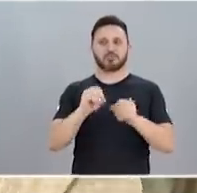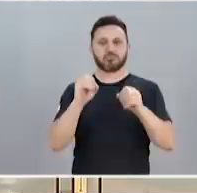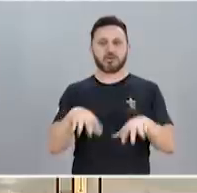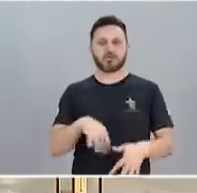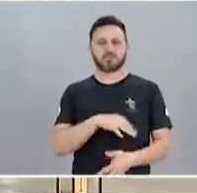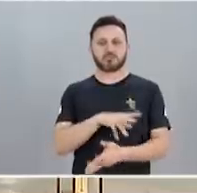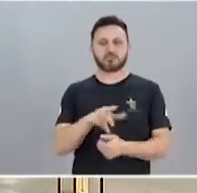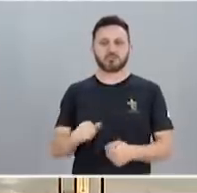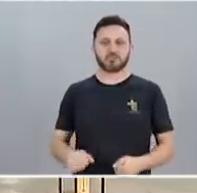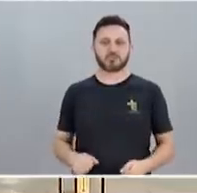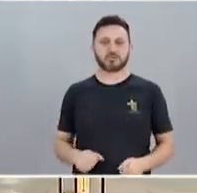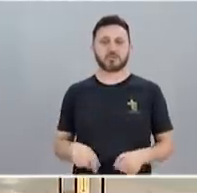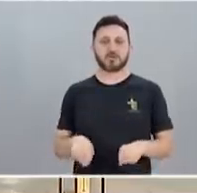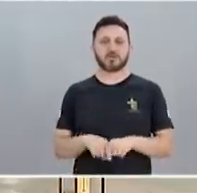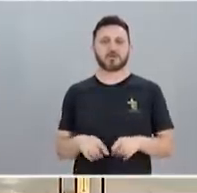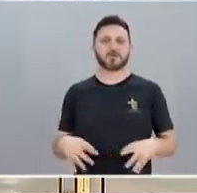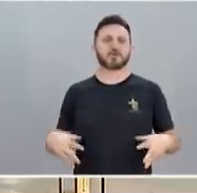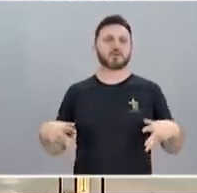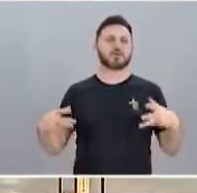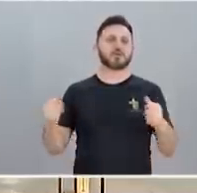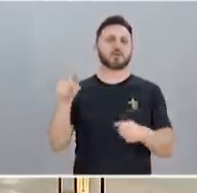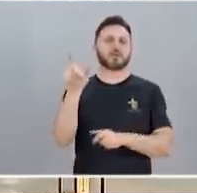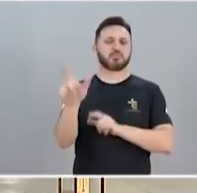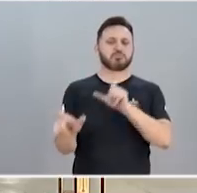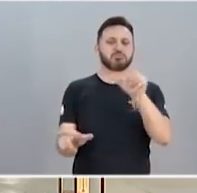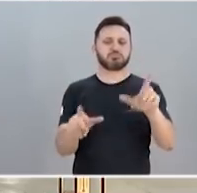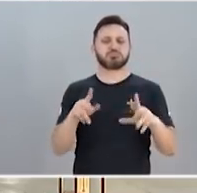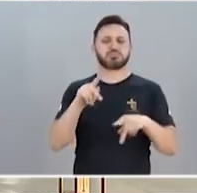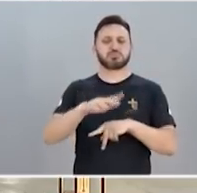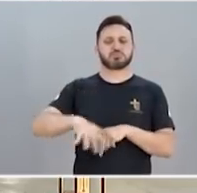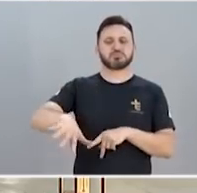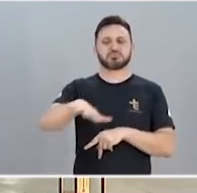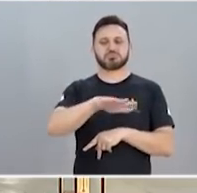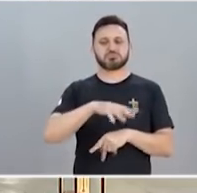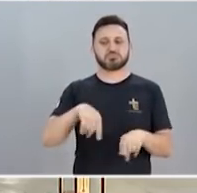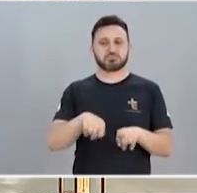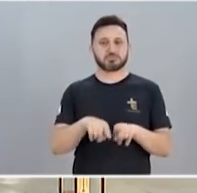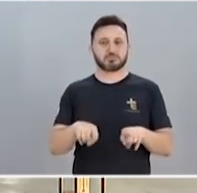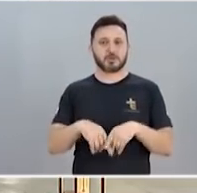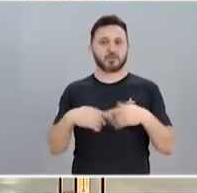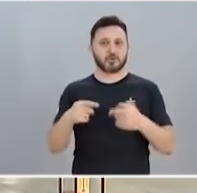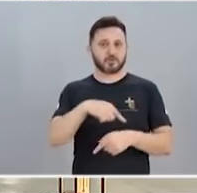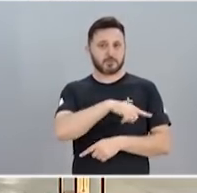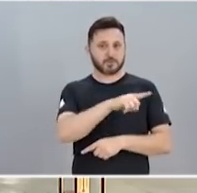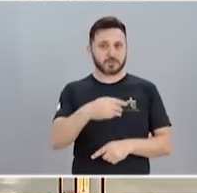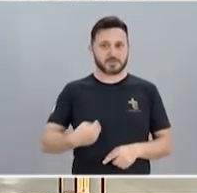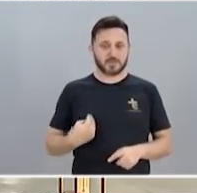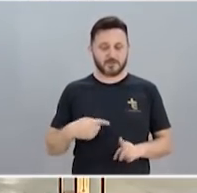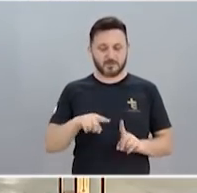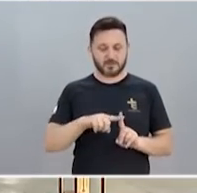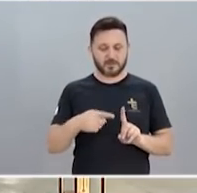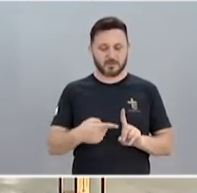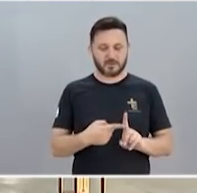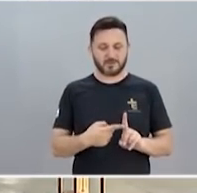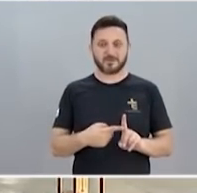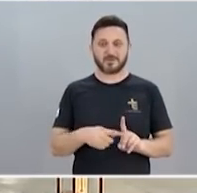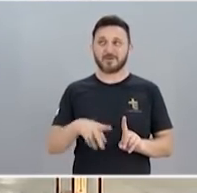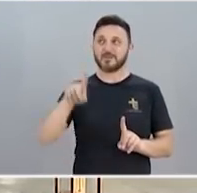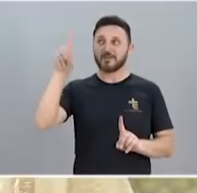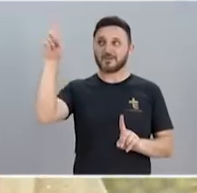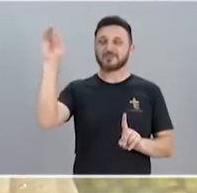na criação de todo ser humano, na minha criação, na tua gestação, você experimentou o Pai